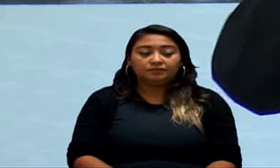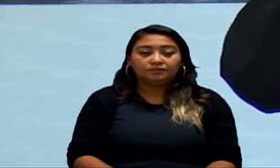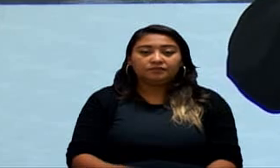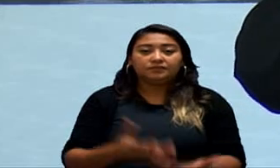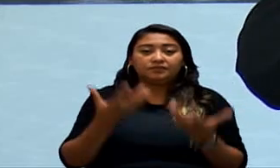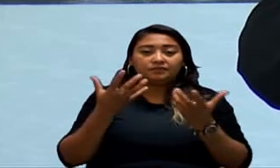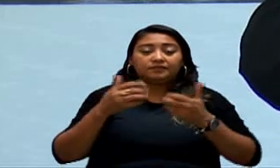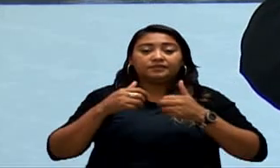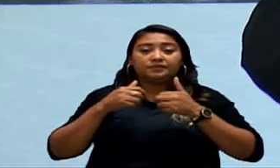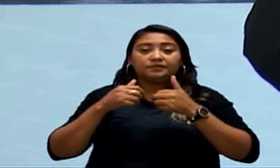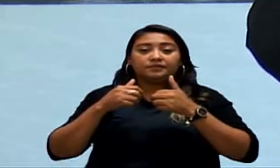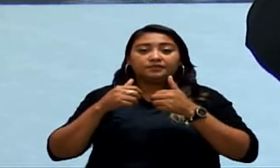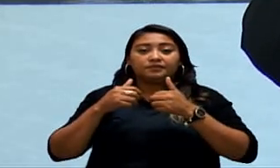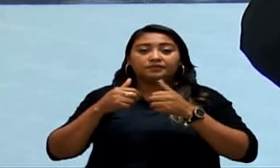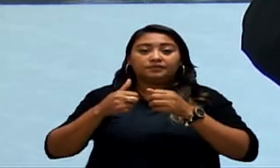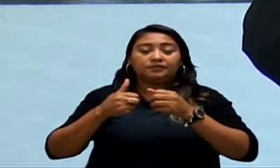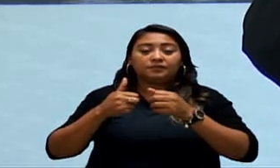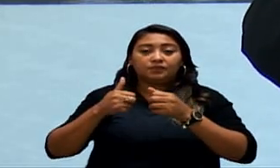preservar